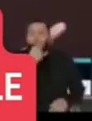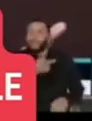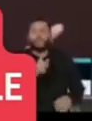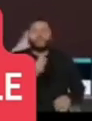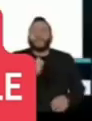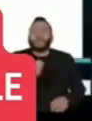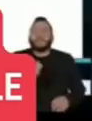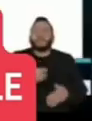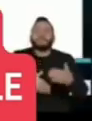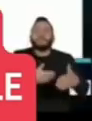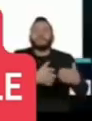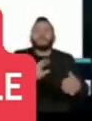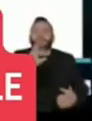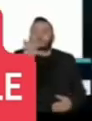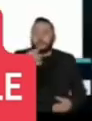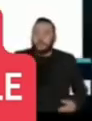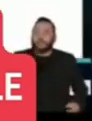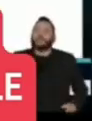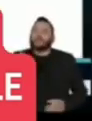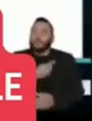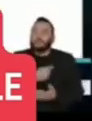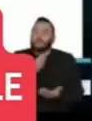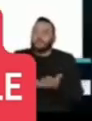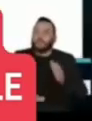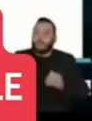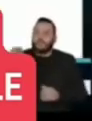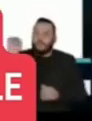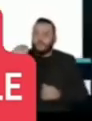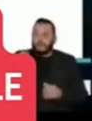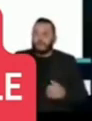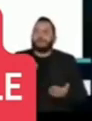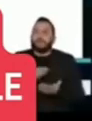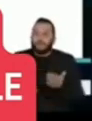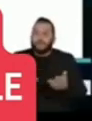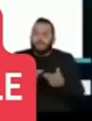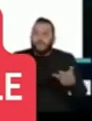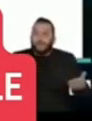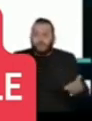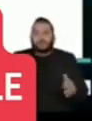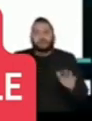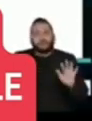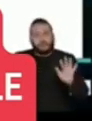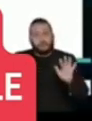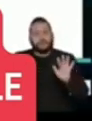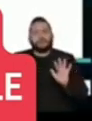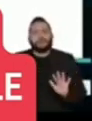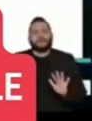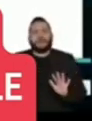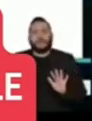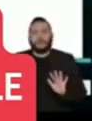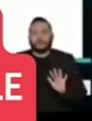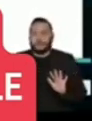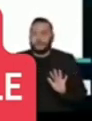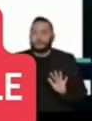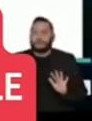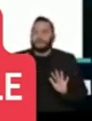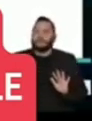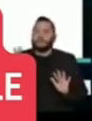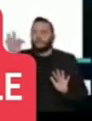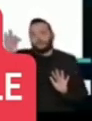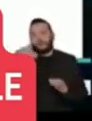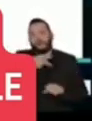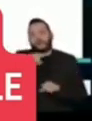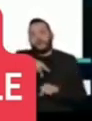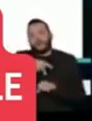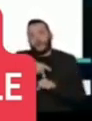esse desfecho. Vamos perder? Sim, vamos perder alguma coisa, mas a situação para o futuro da